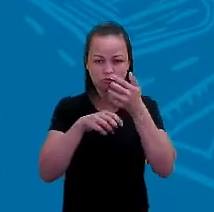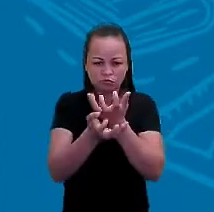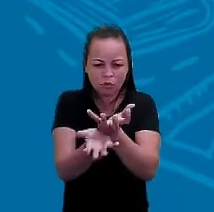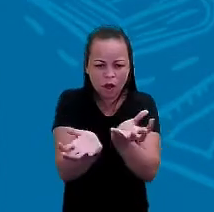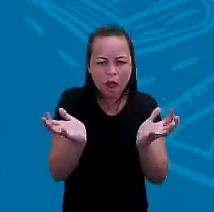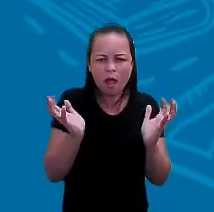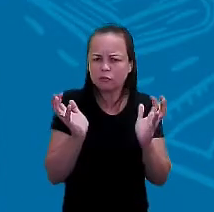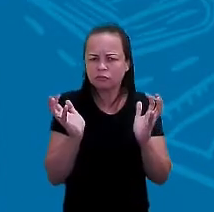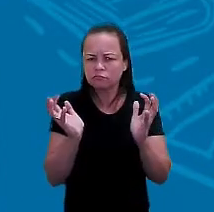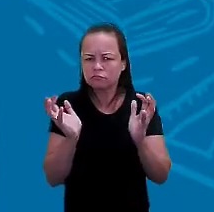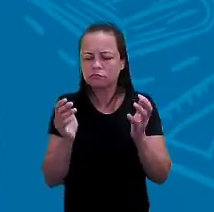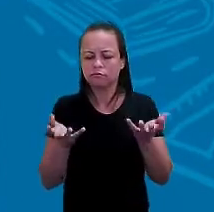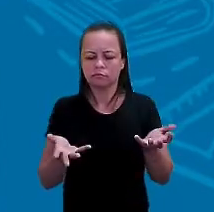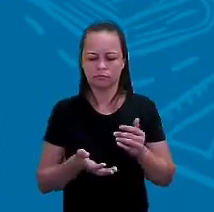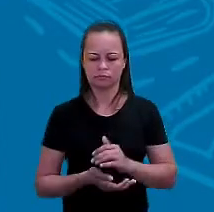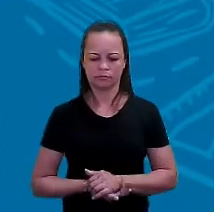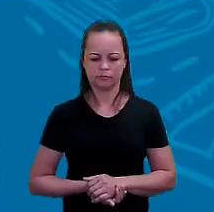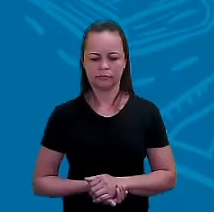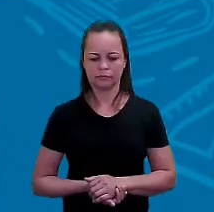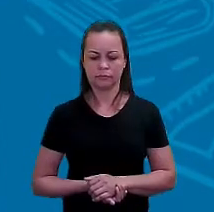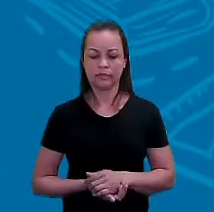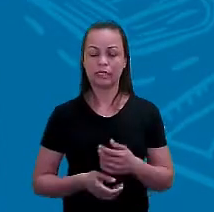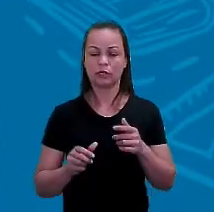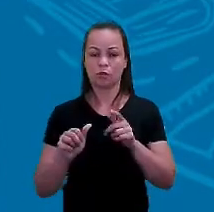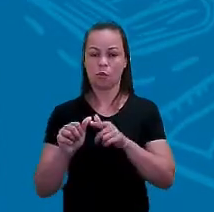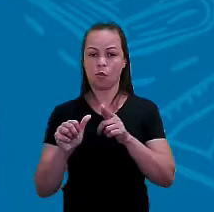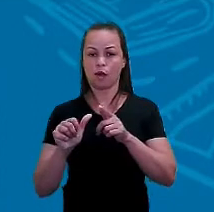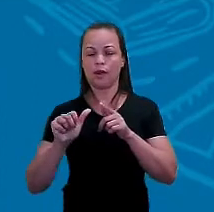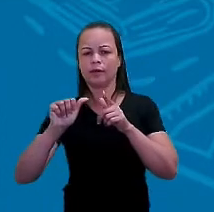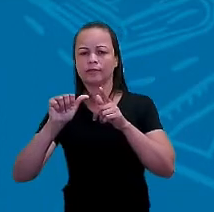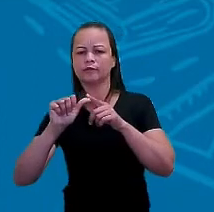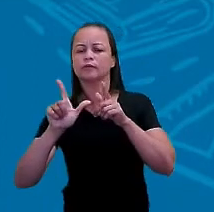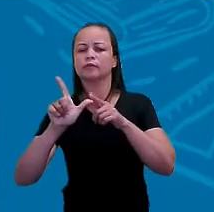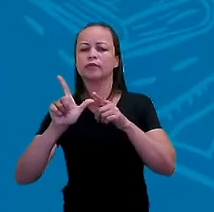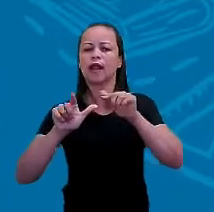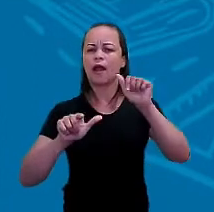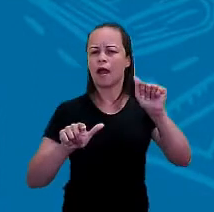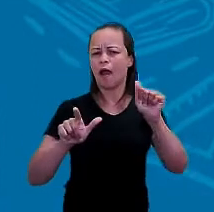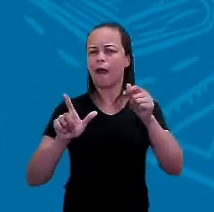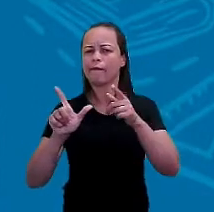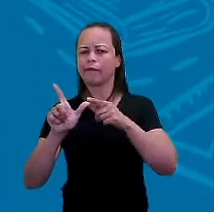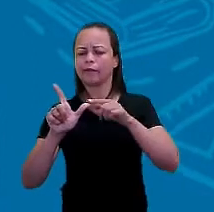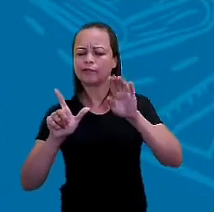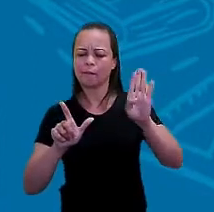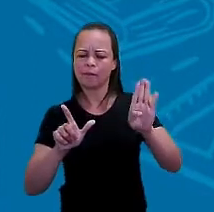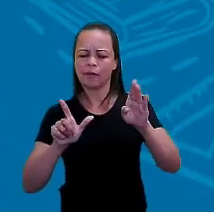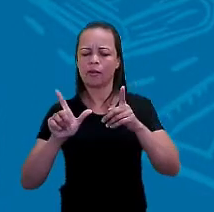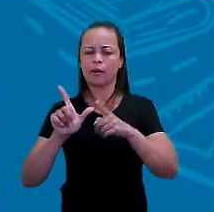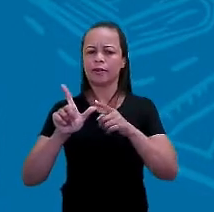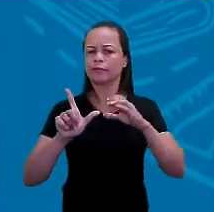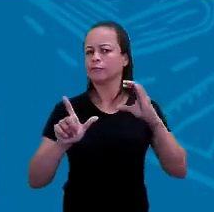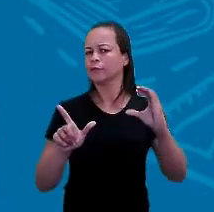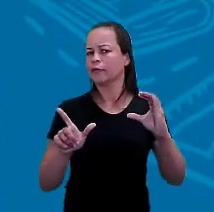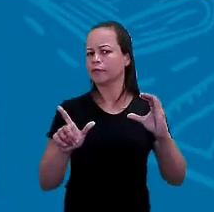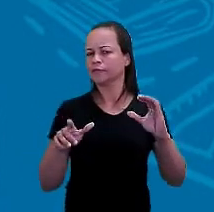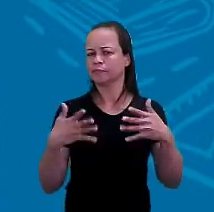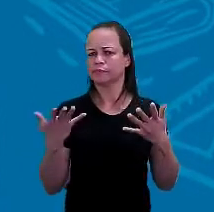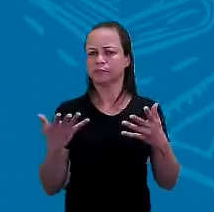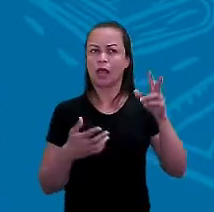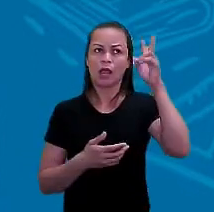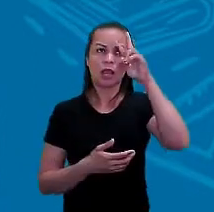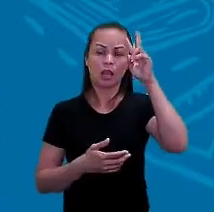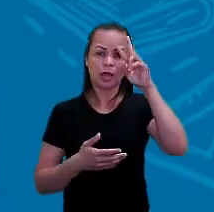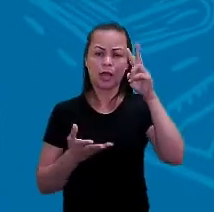Yes, she is. Yes, she is. No, she is. Lembra da questão